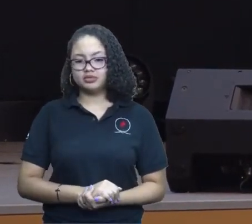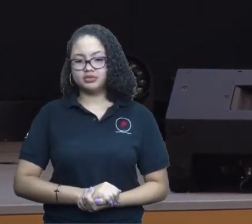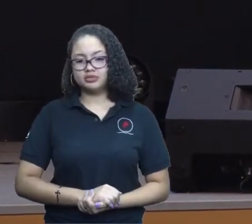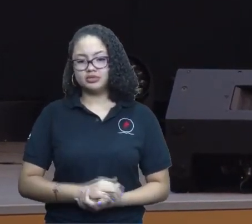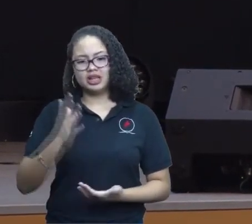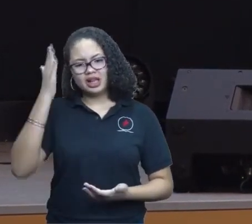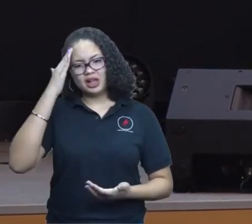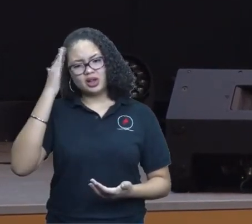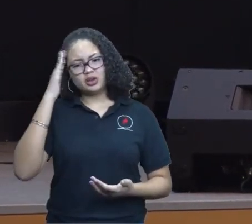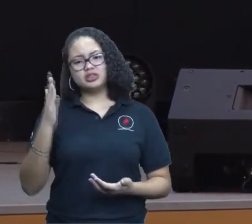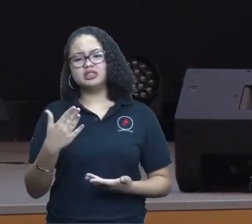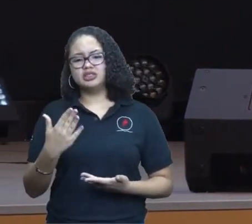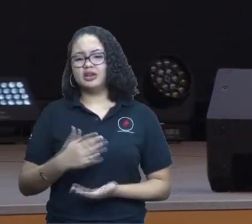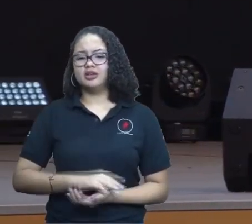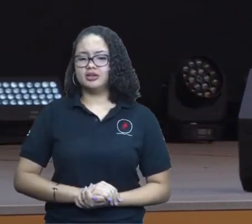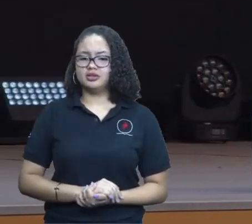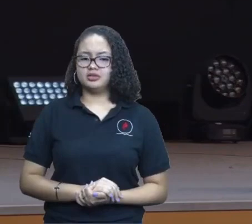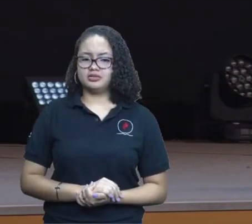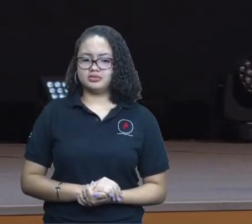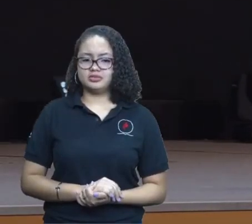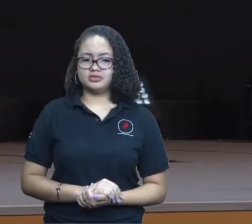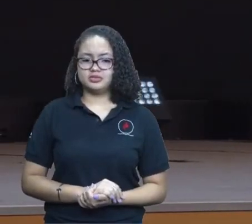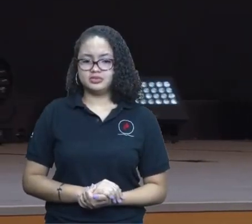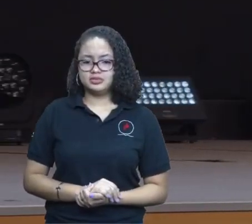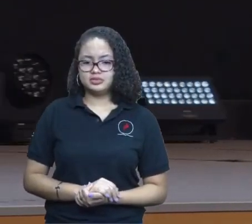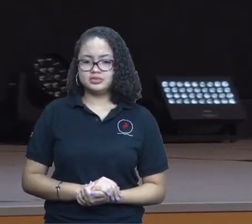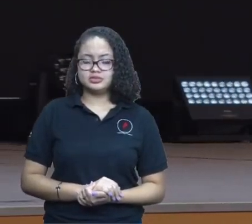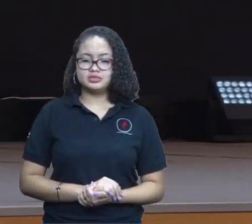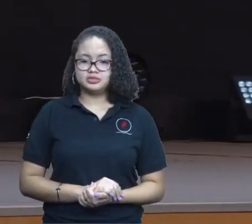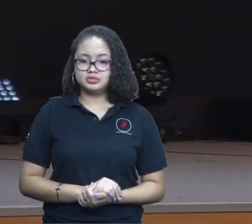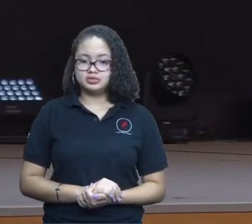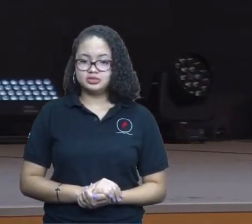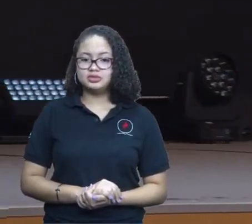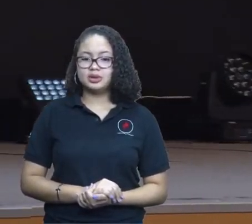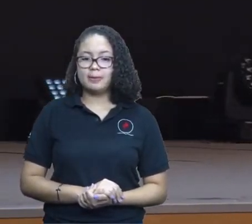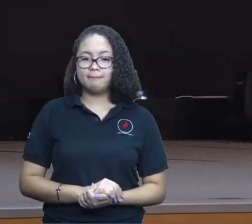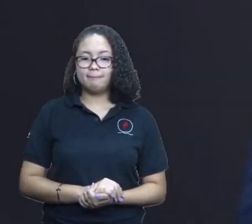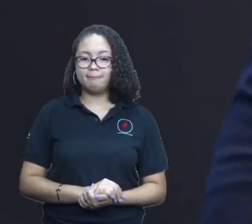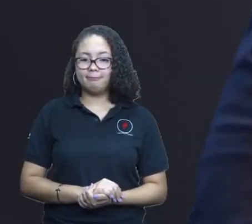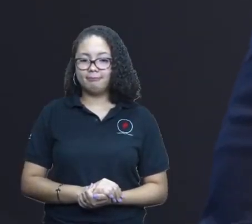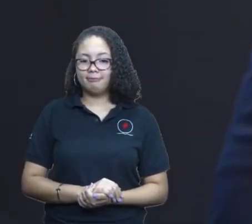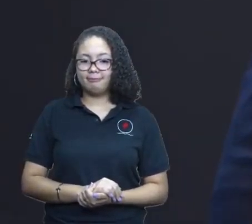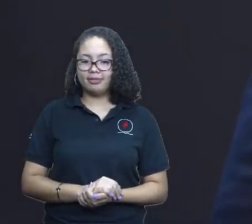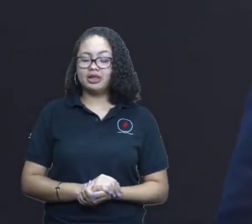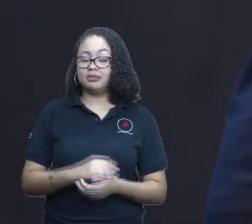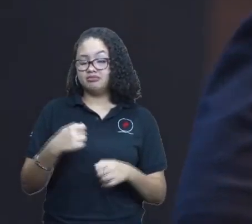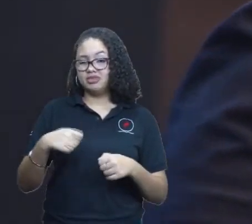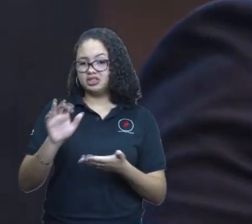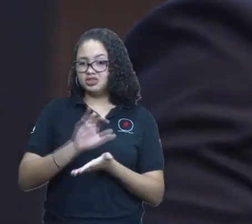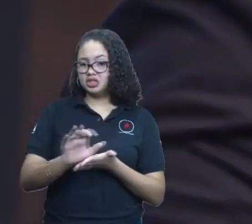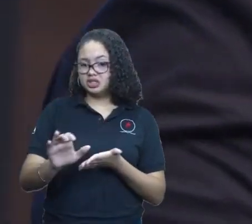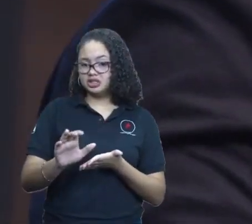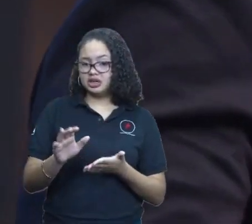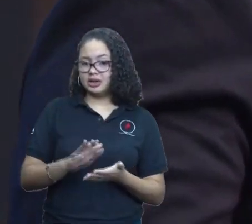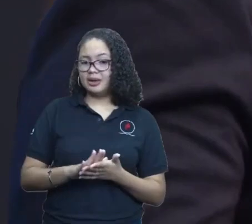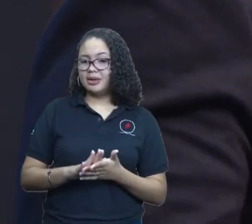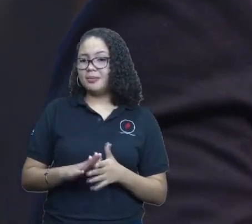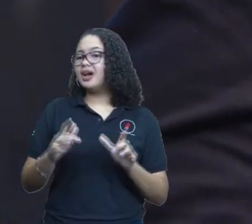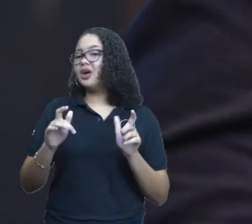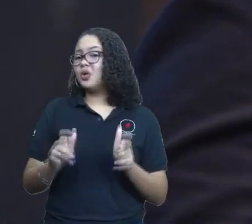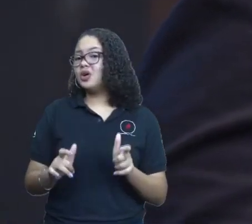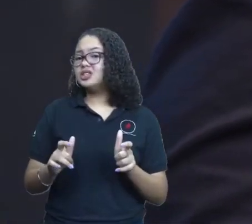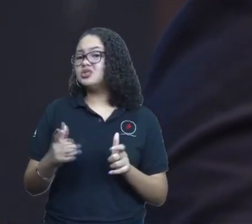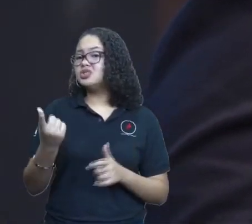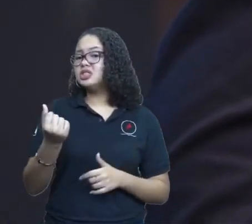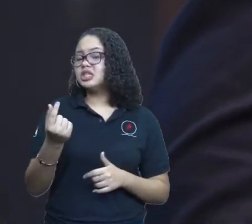você pode ter certeza não tem nenhuma alienado que falando para você não sei como é que ele tem que rejeitar um dinheiro né mas aí vem de onde esse